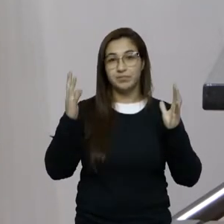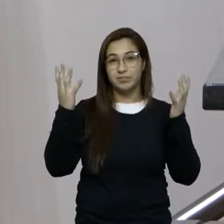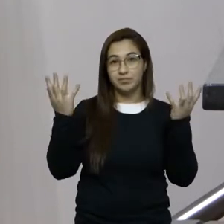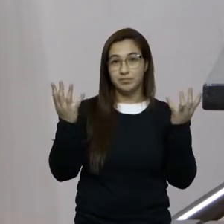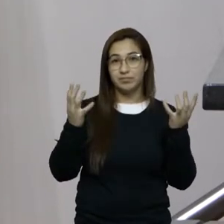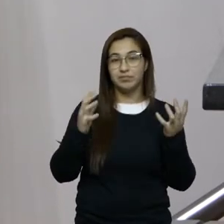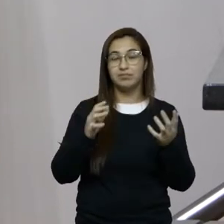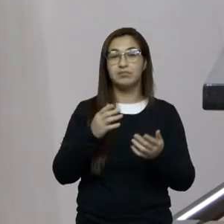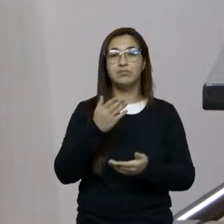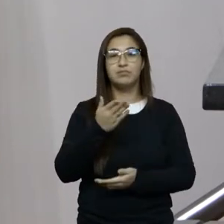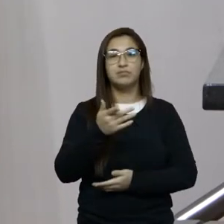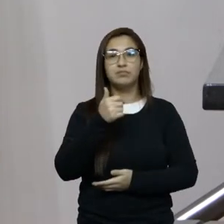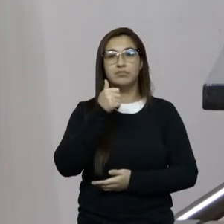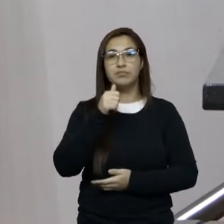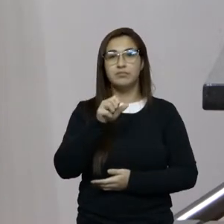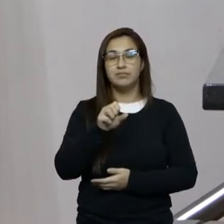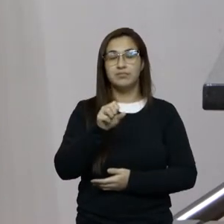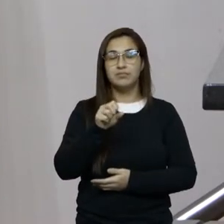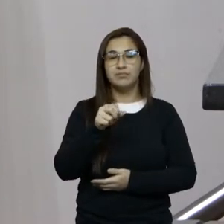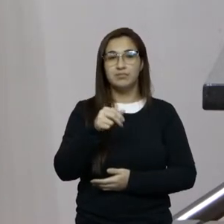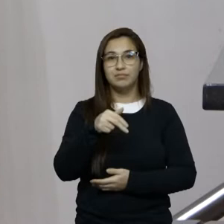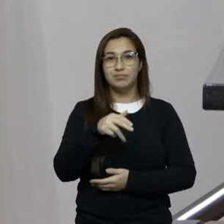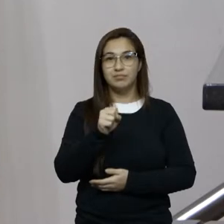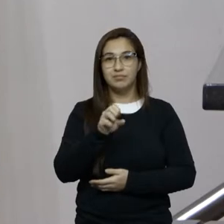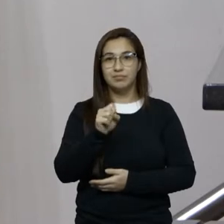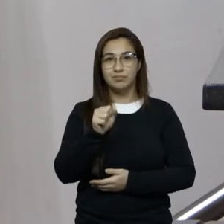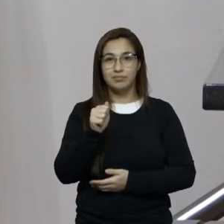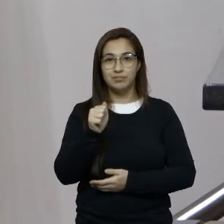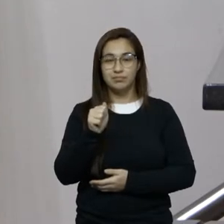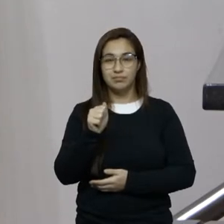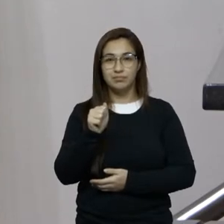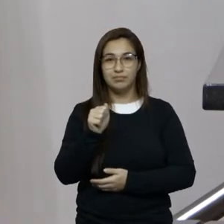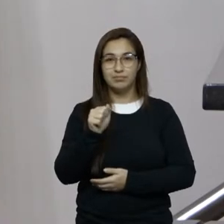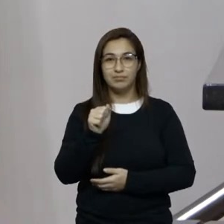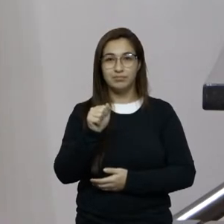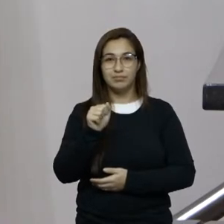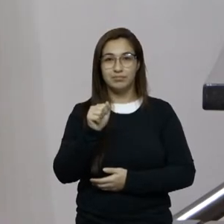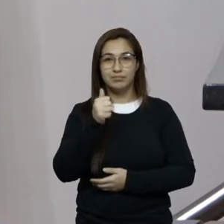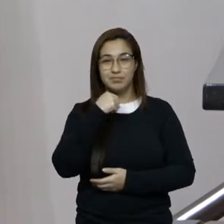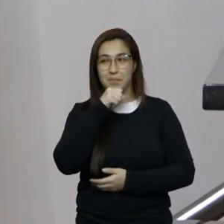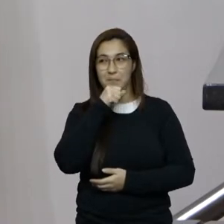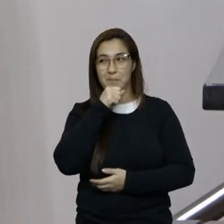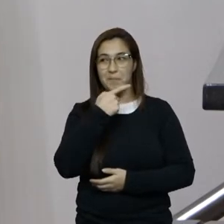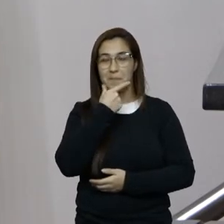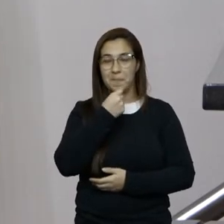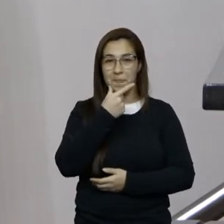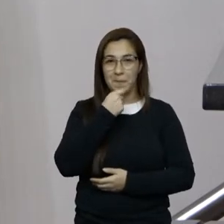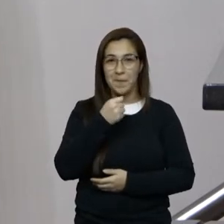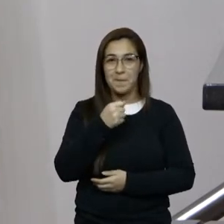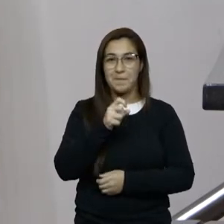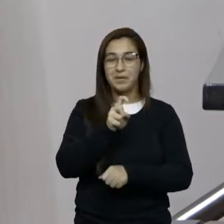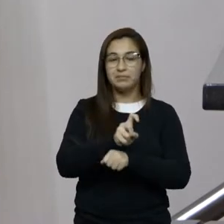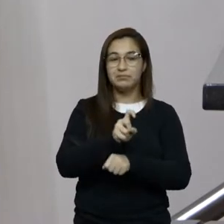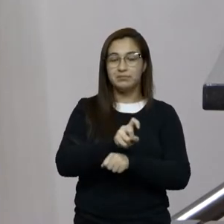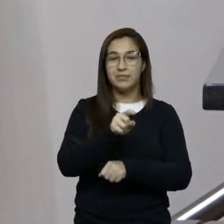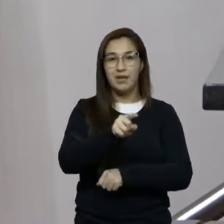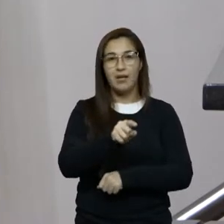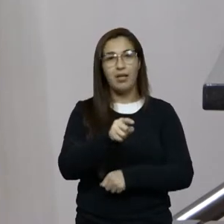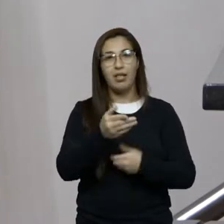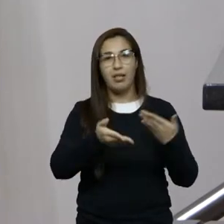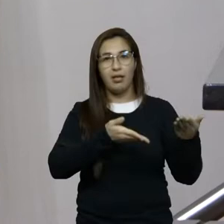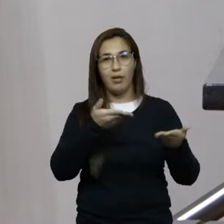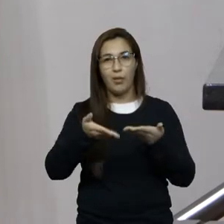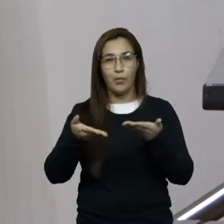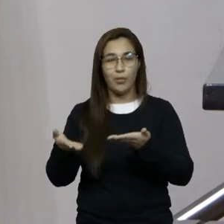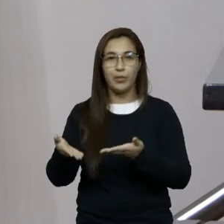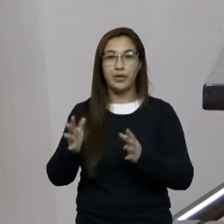Senhora Mãe dos Homens que é a Padroeira lá de Araranguá bom e que cuja a festa acontece